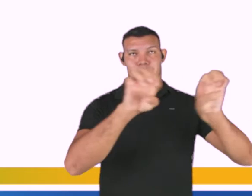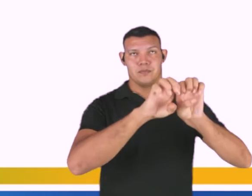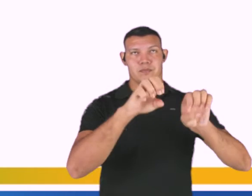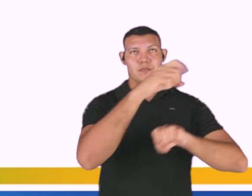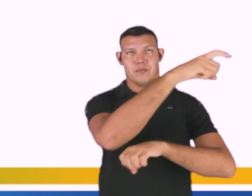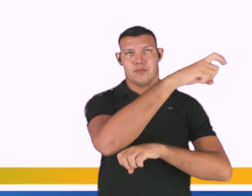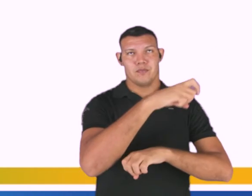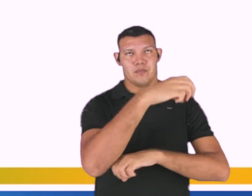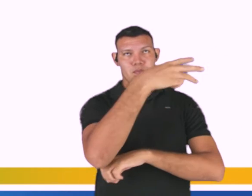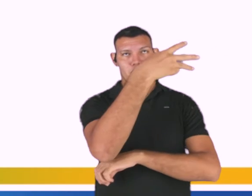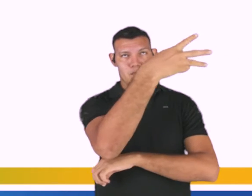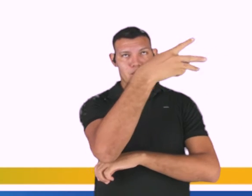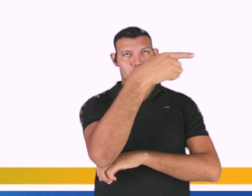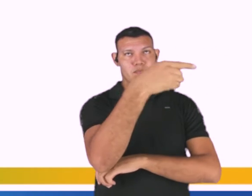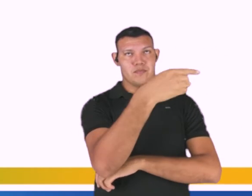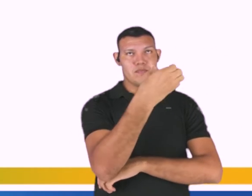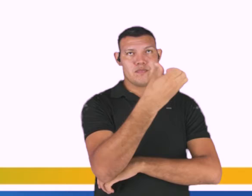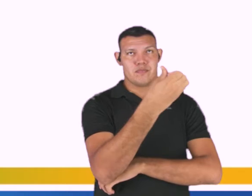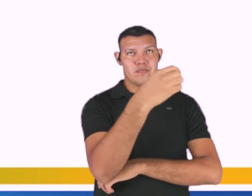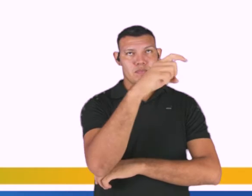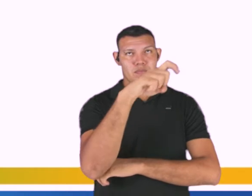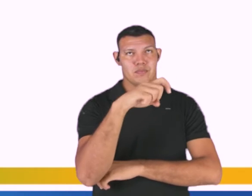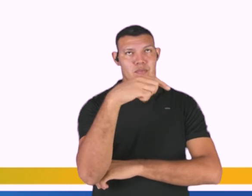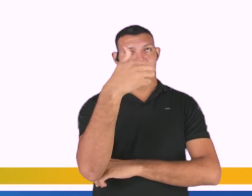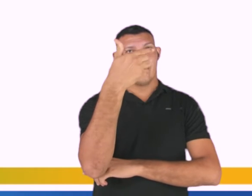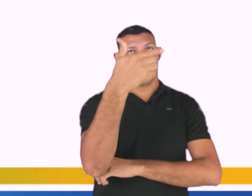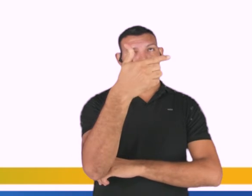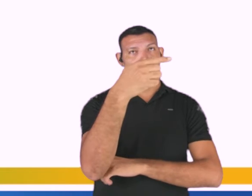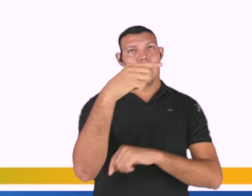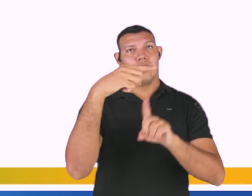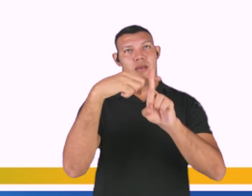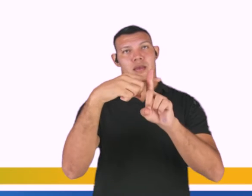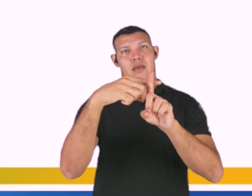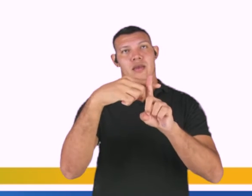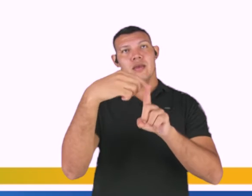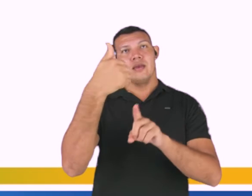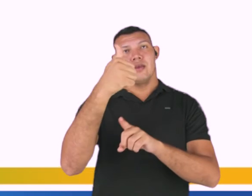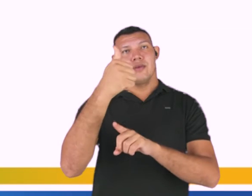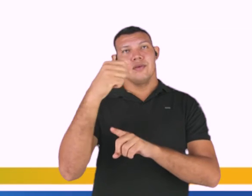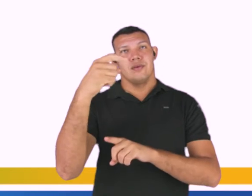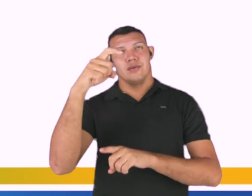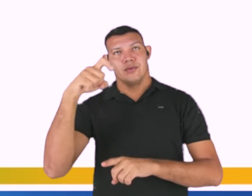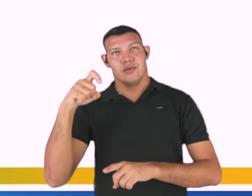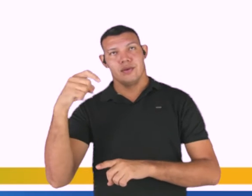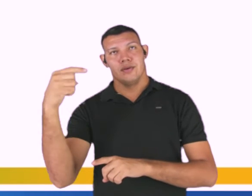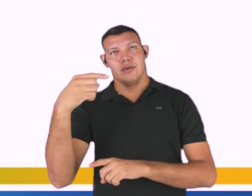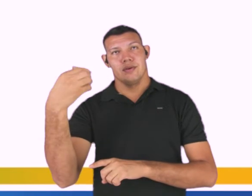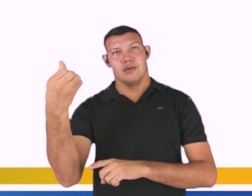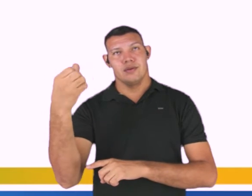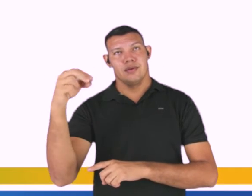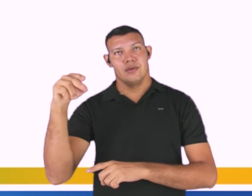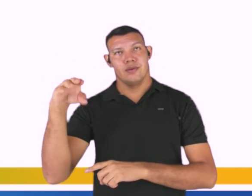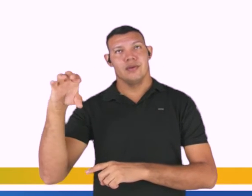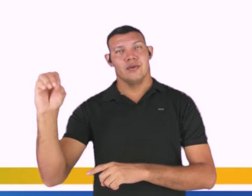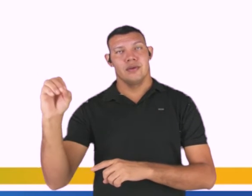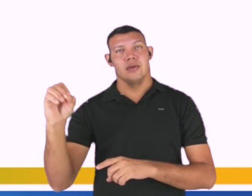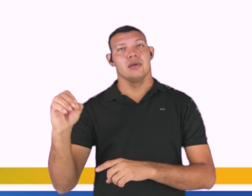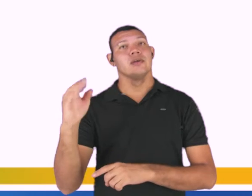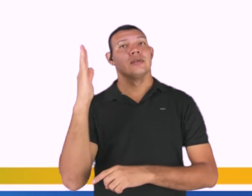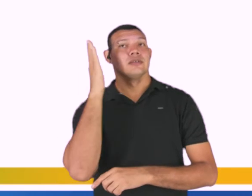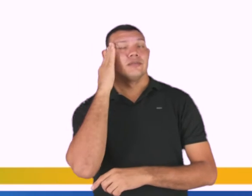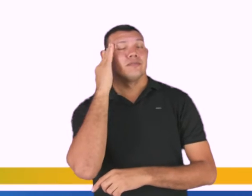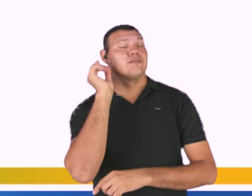cubo menos 6x ao quadrado mais 11x menos 6 igual a 0, sabendo que